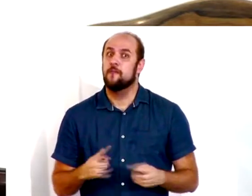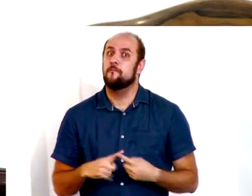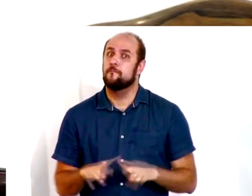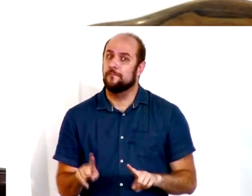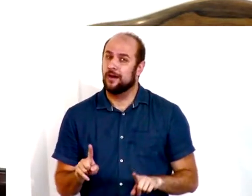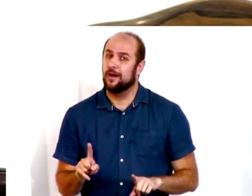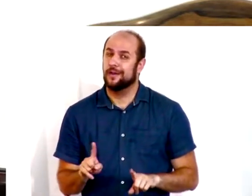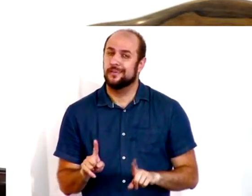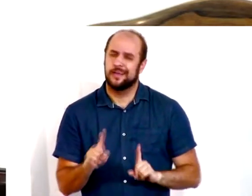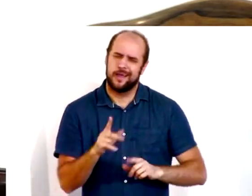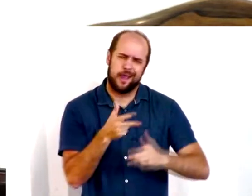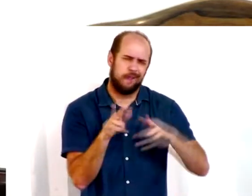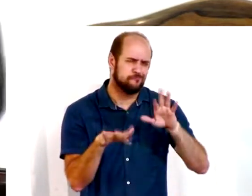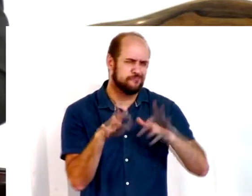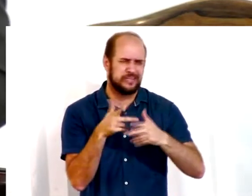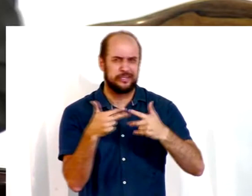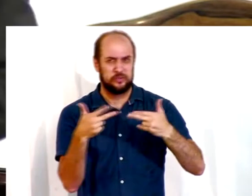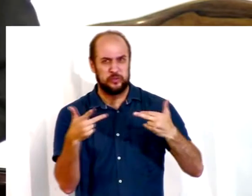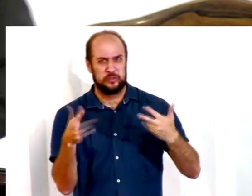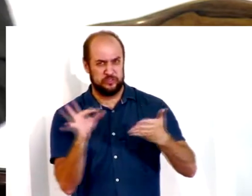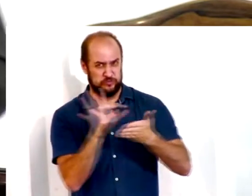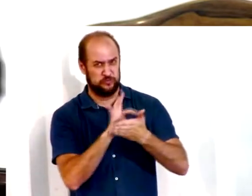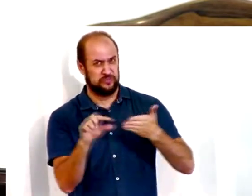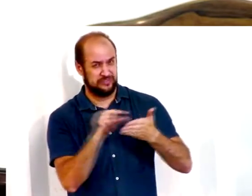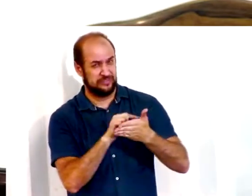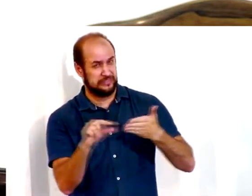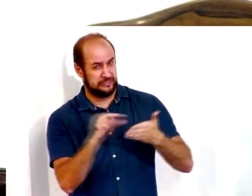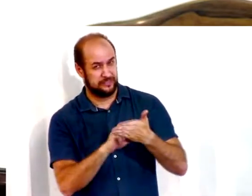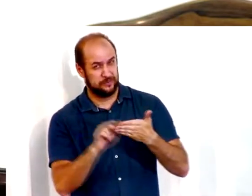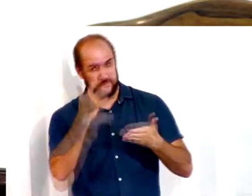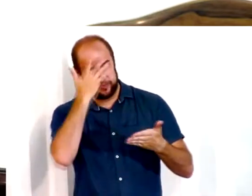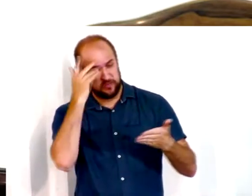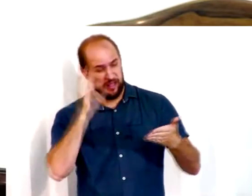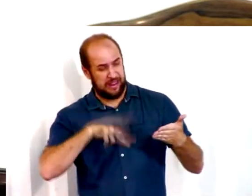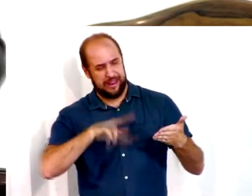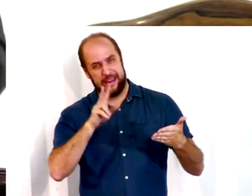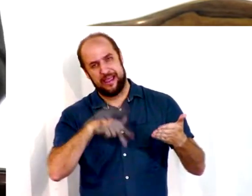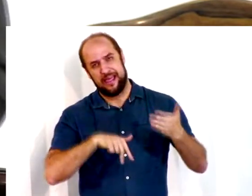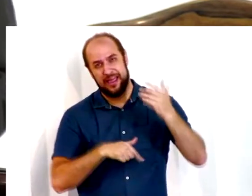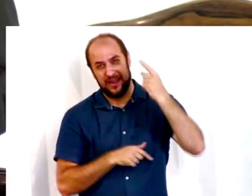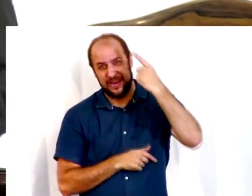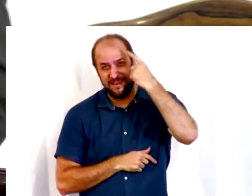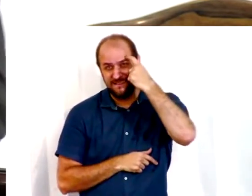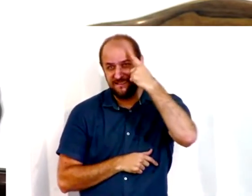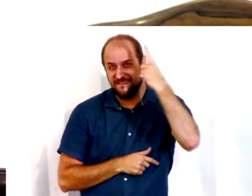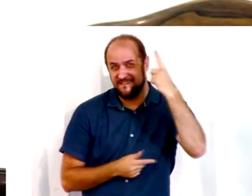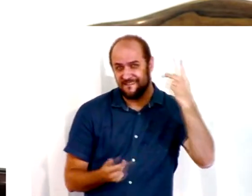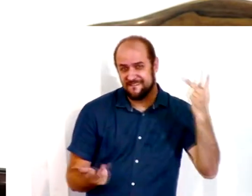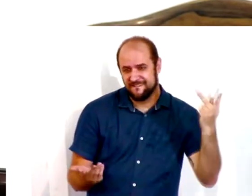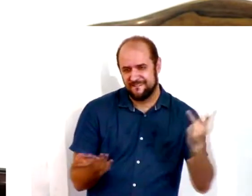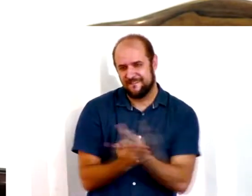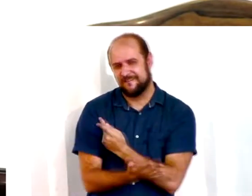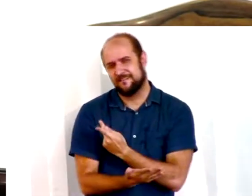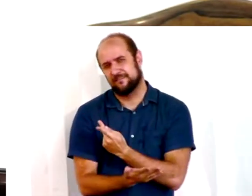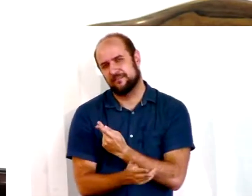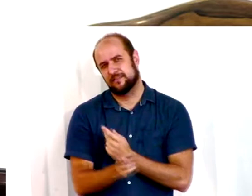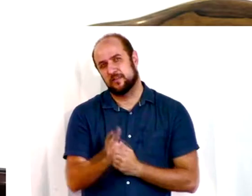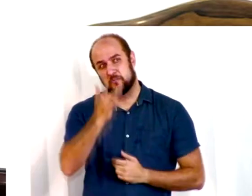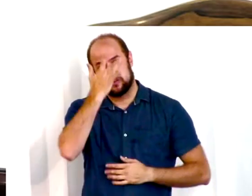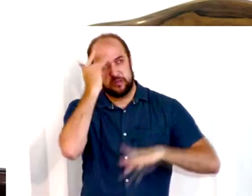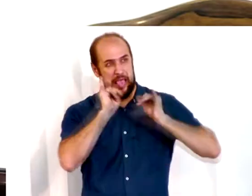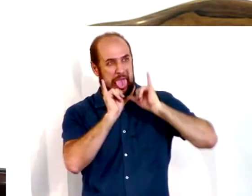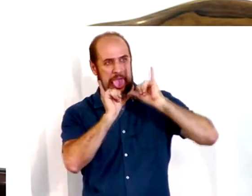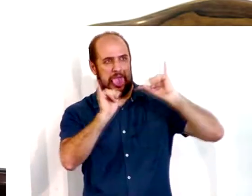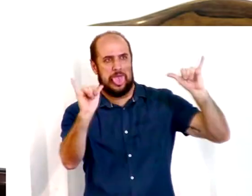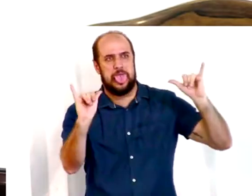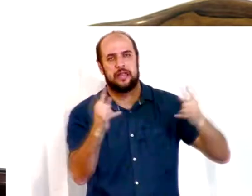tirar alguns equívocos a respeito desse versículo, que muitas vezes é usado de uma maneira